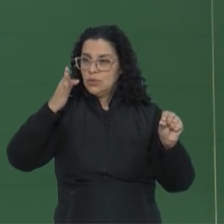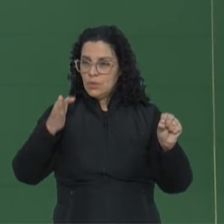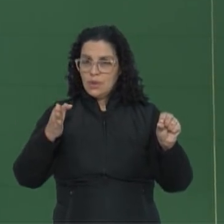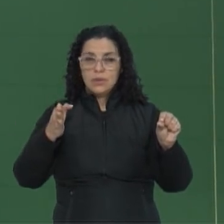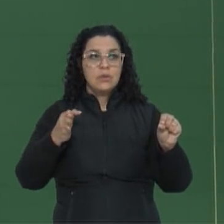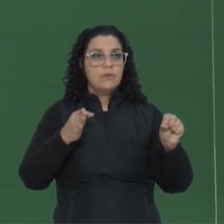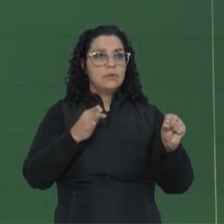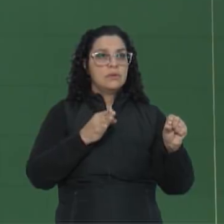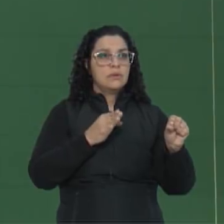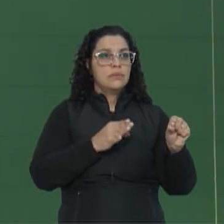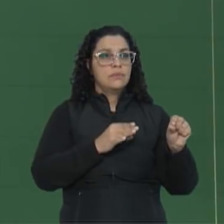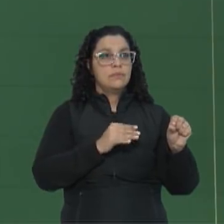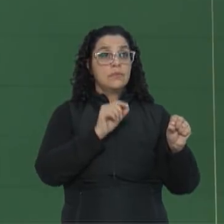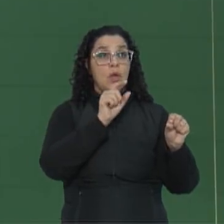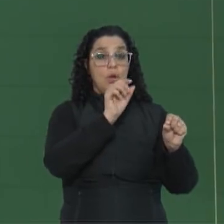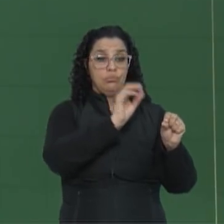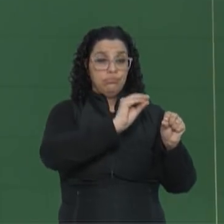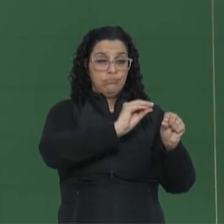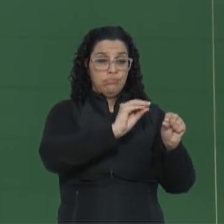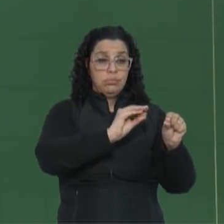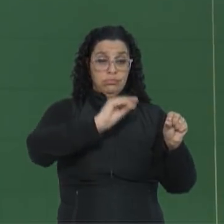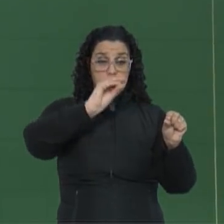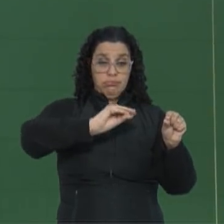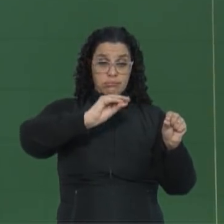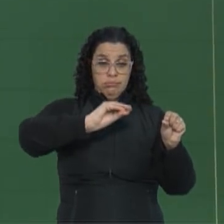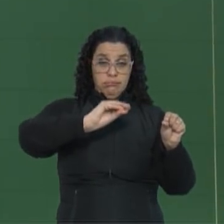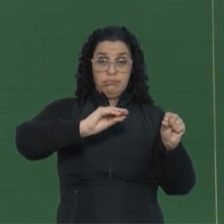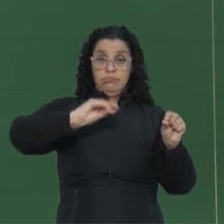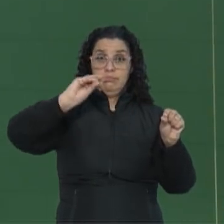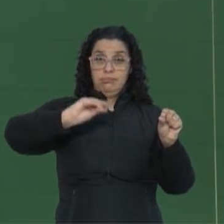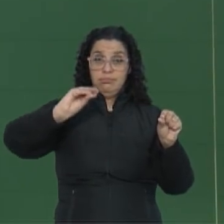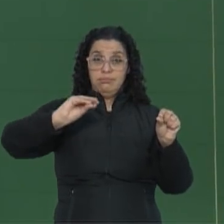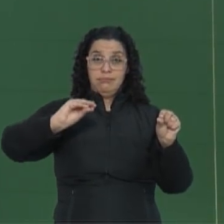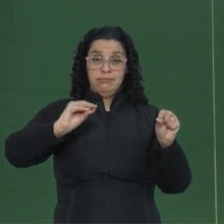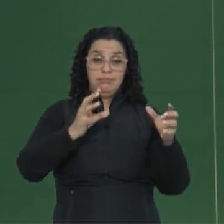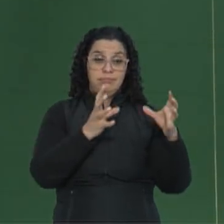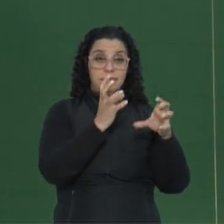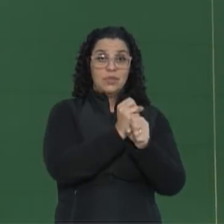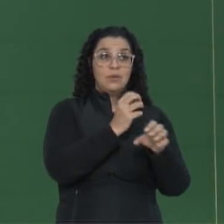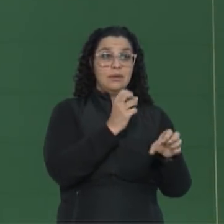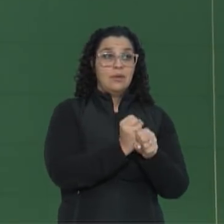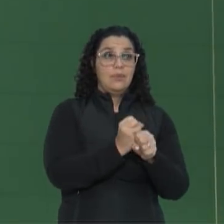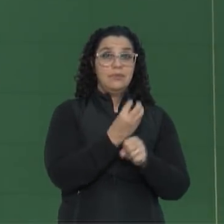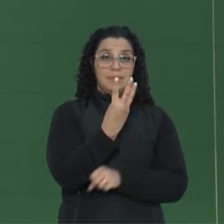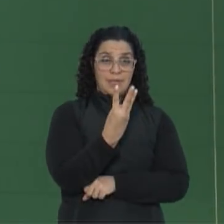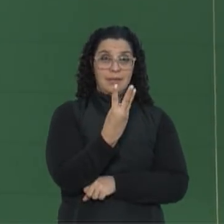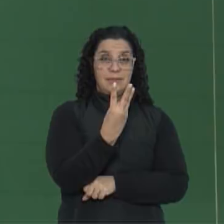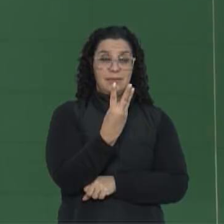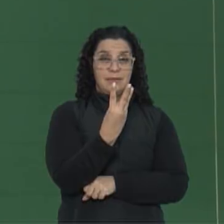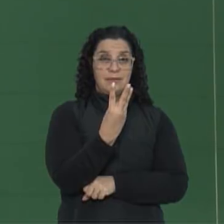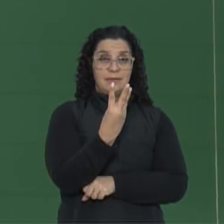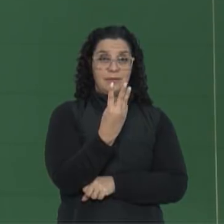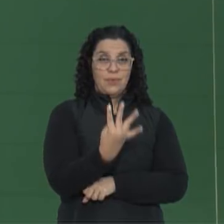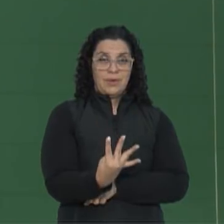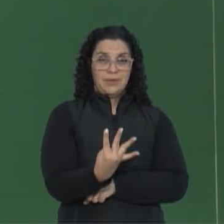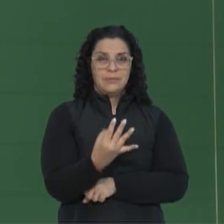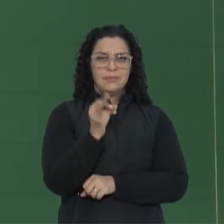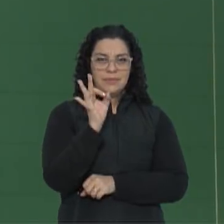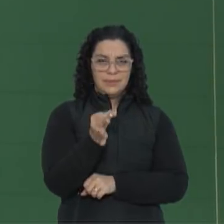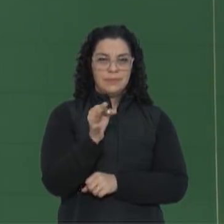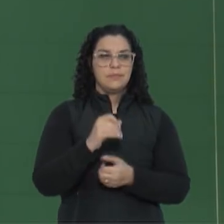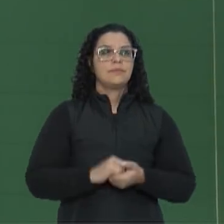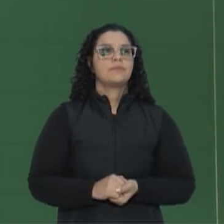pegando 1/4 mais 1/4 mais 1/4, estou pegando 3/4. Tudo